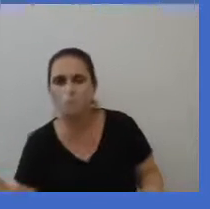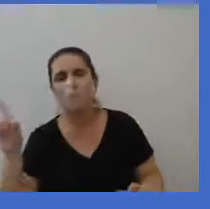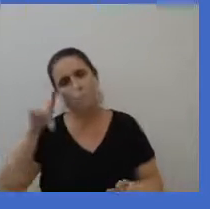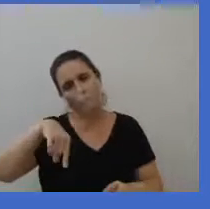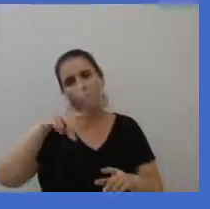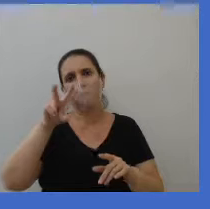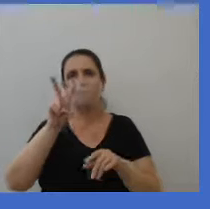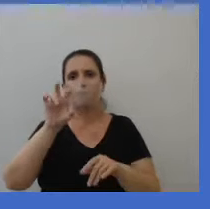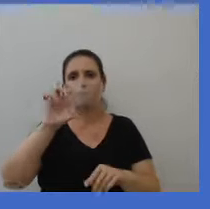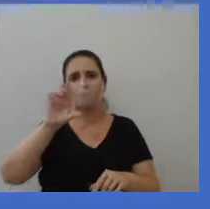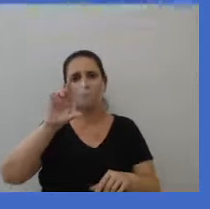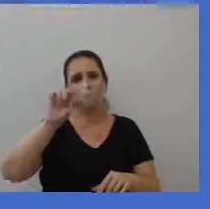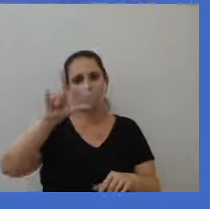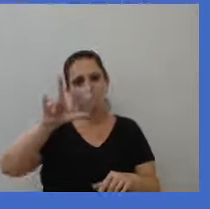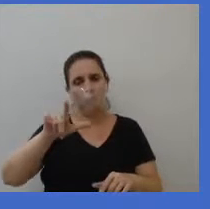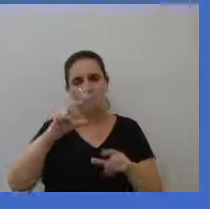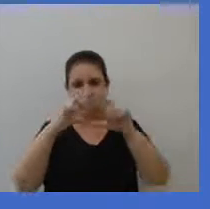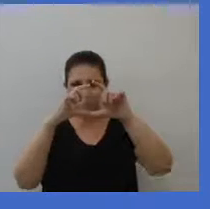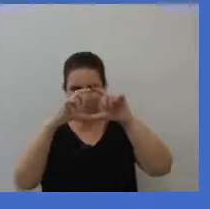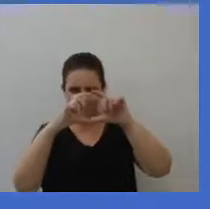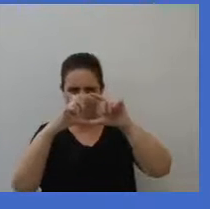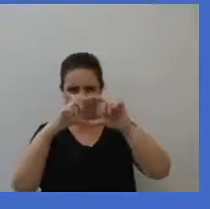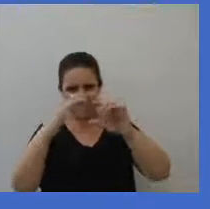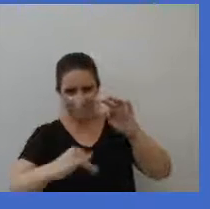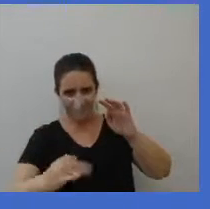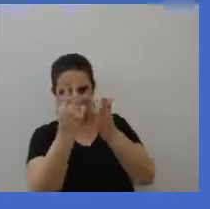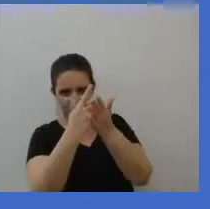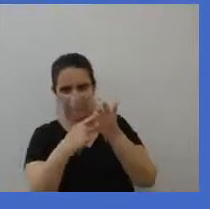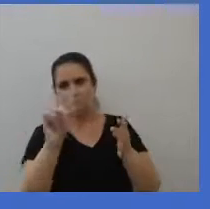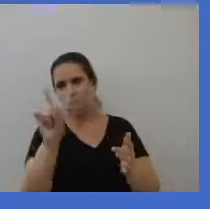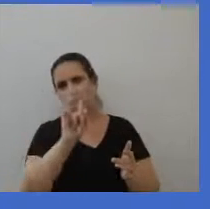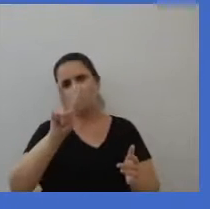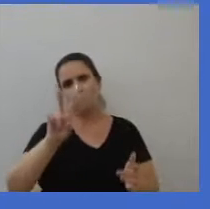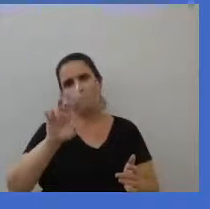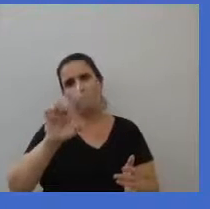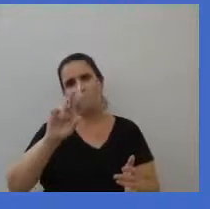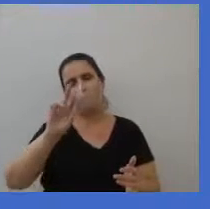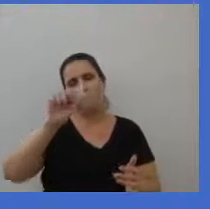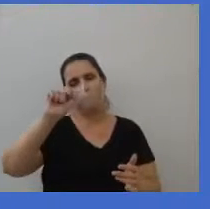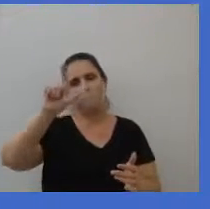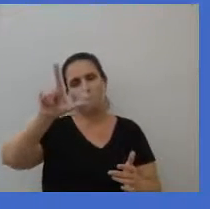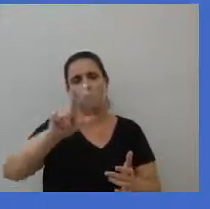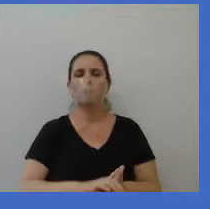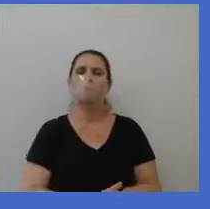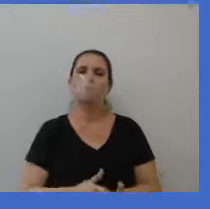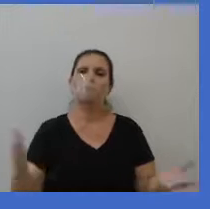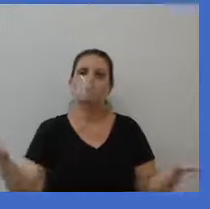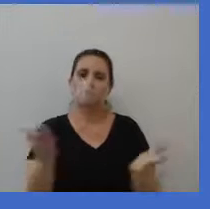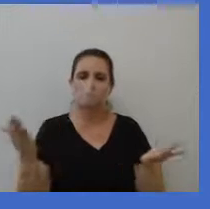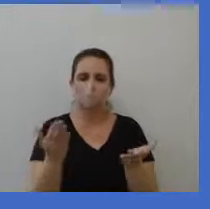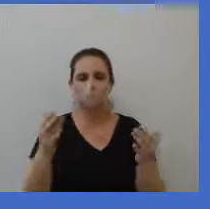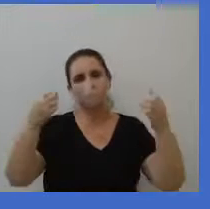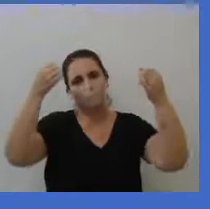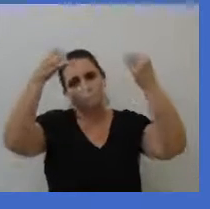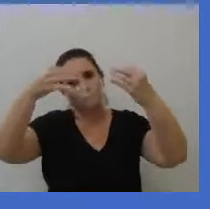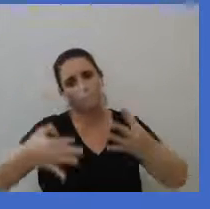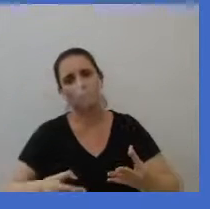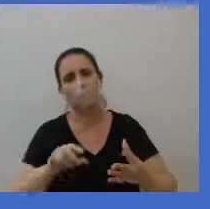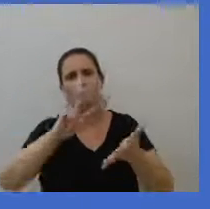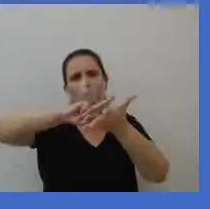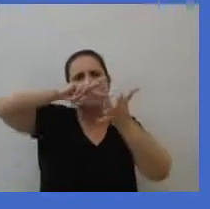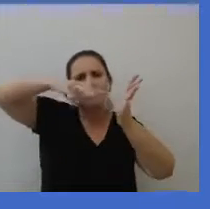Não exagero? Não um estudo maior? Você não vai caprichar no estudo? Pronto. Charge é carga. É um exagero. É